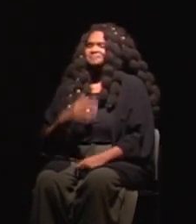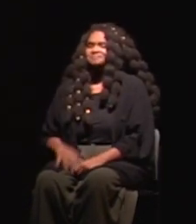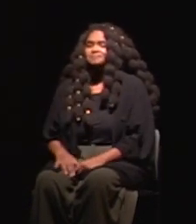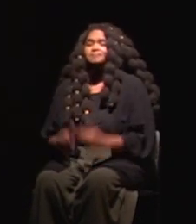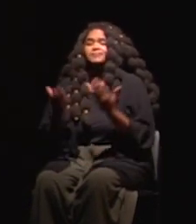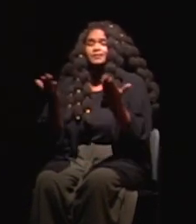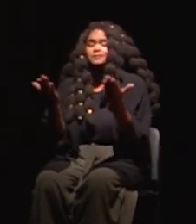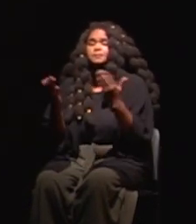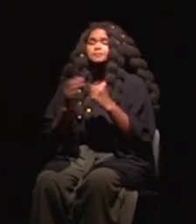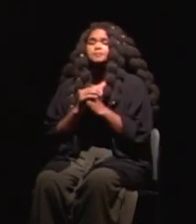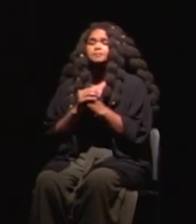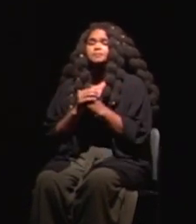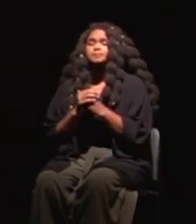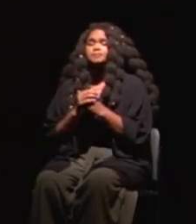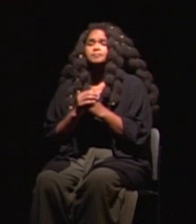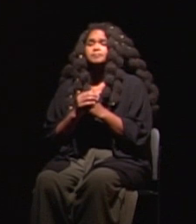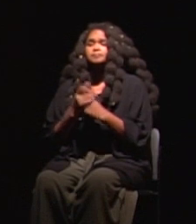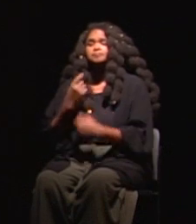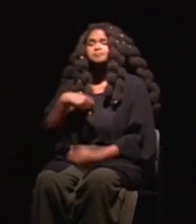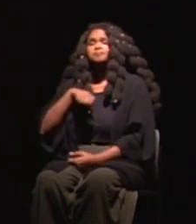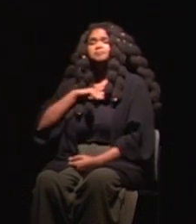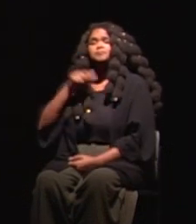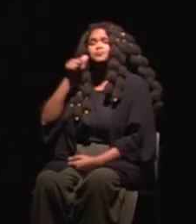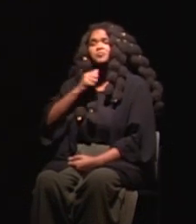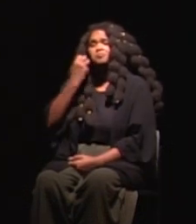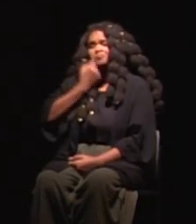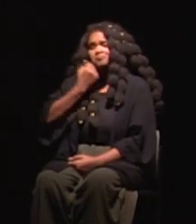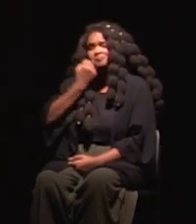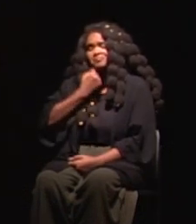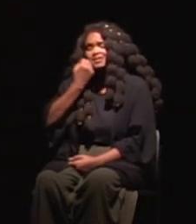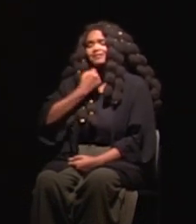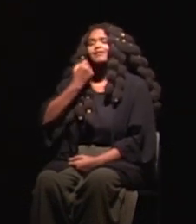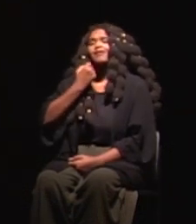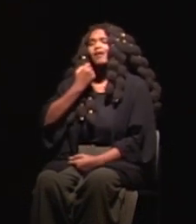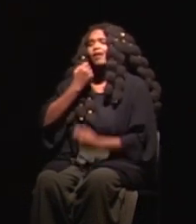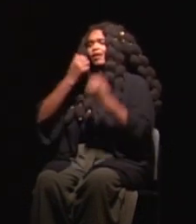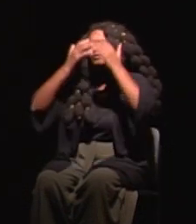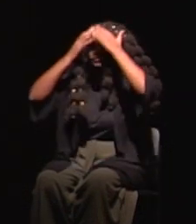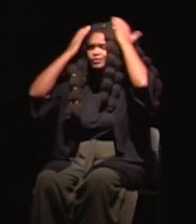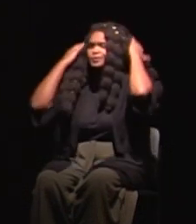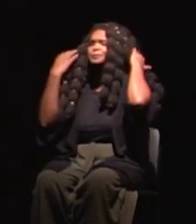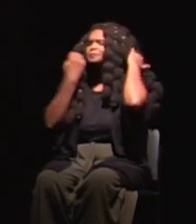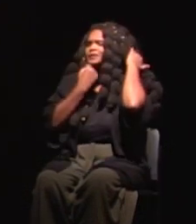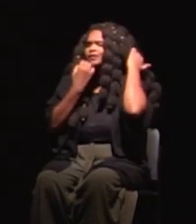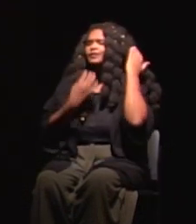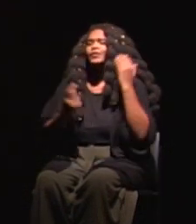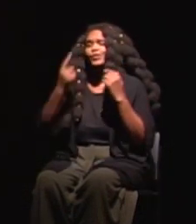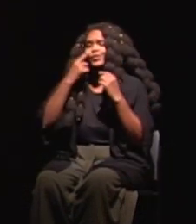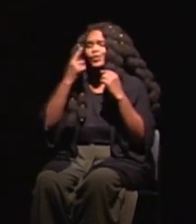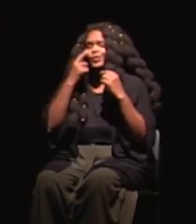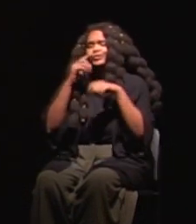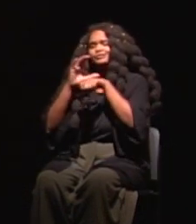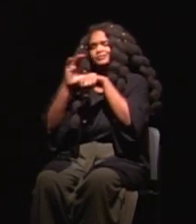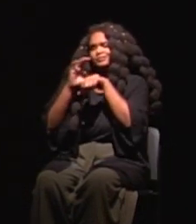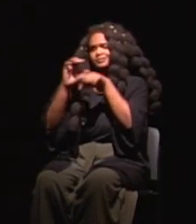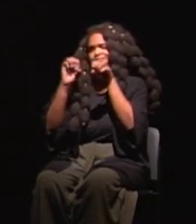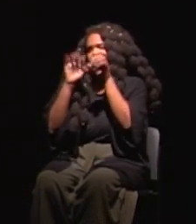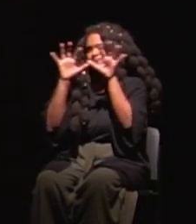sou uma mulher branca, de cabelos brancos, olhos castanhos,